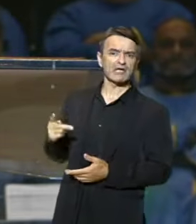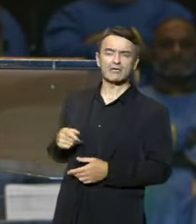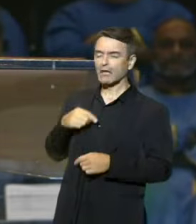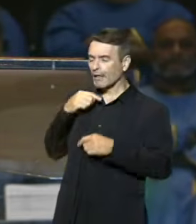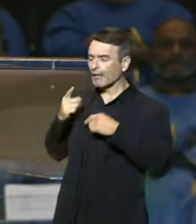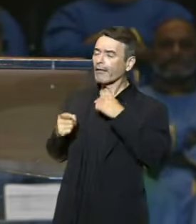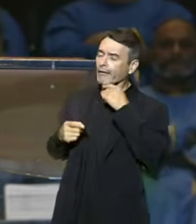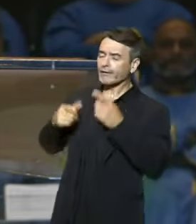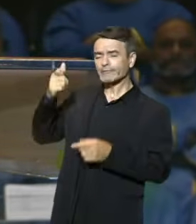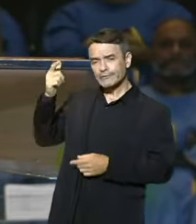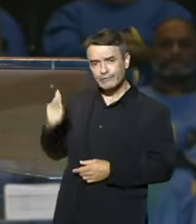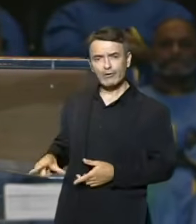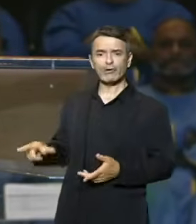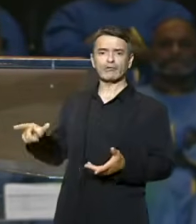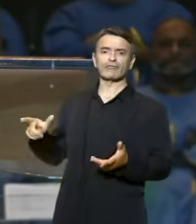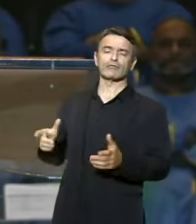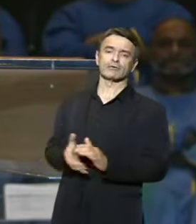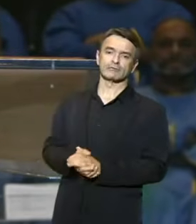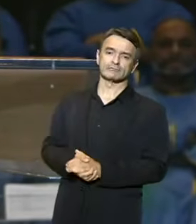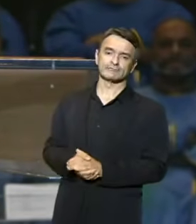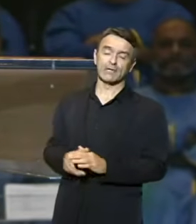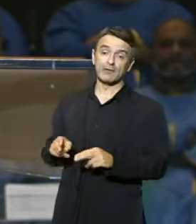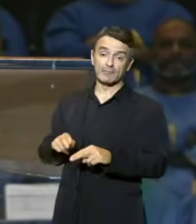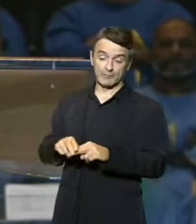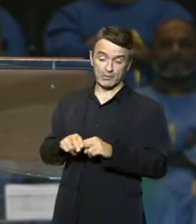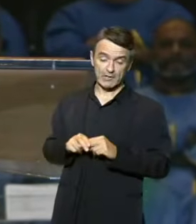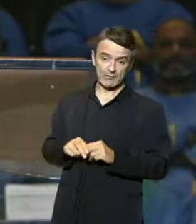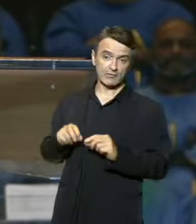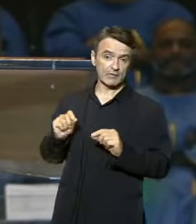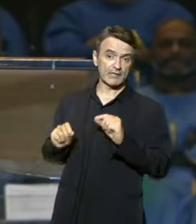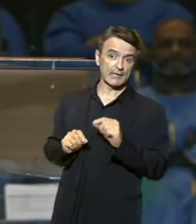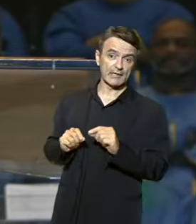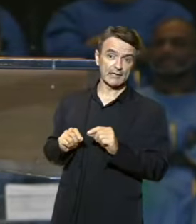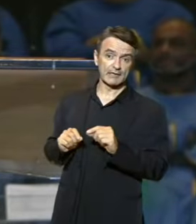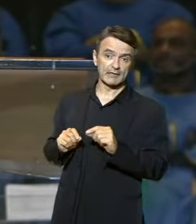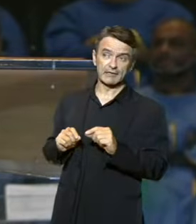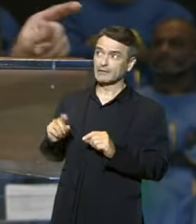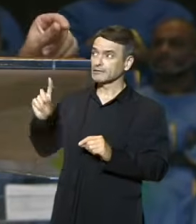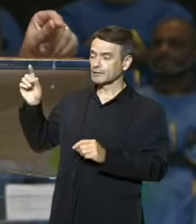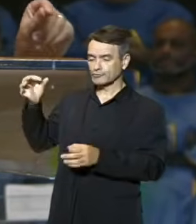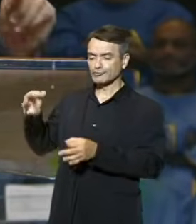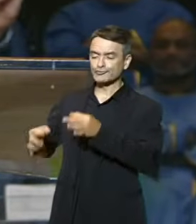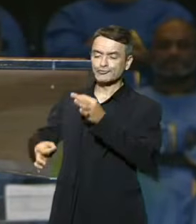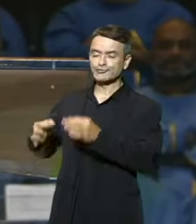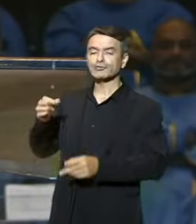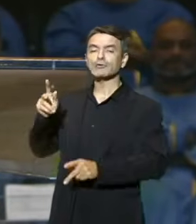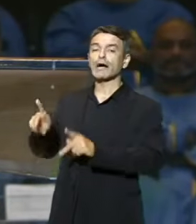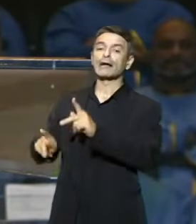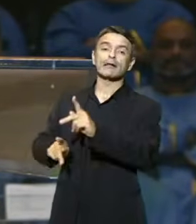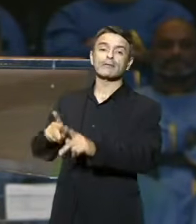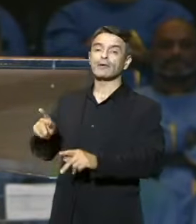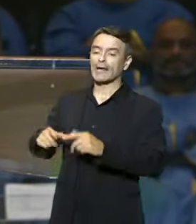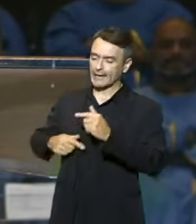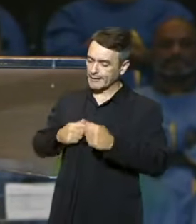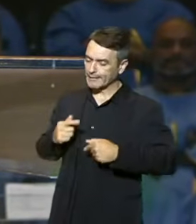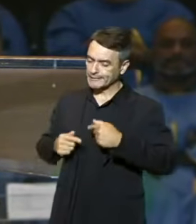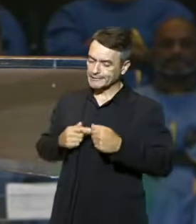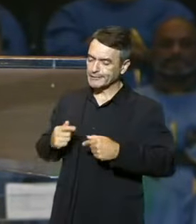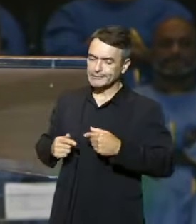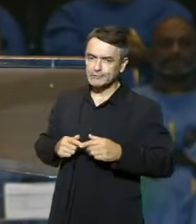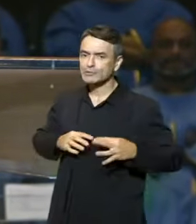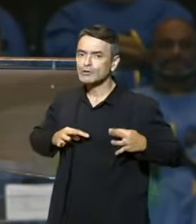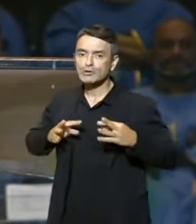para com Deus. E por isso Deus julgou aquele povo, e toda aquela geração teve que morrer